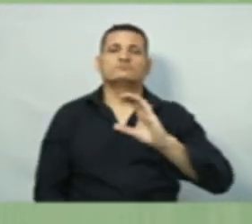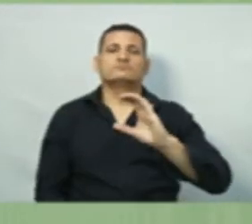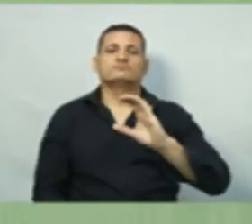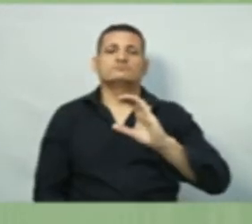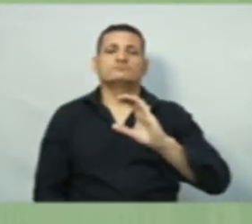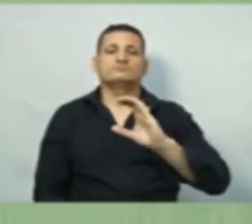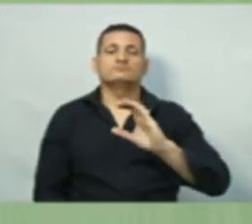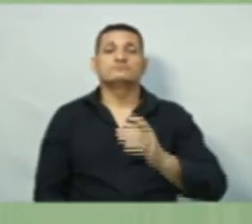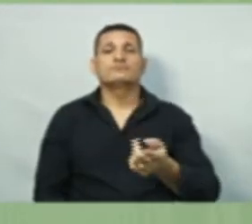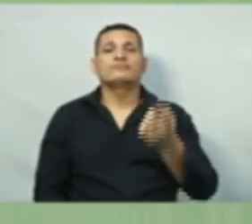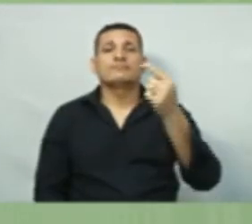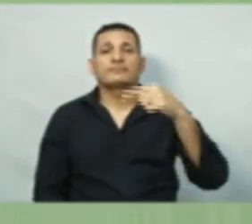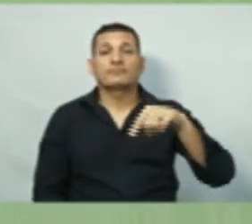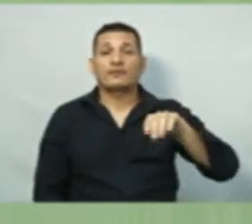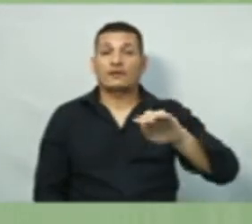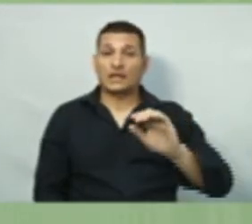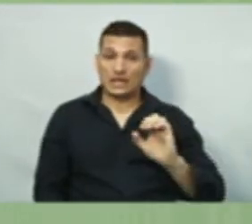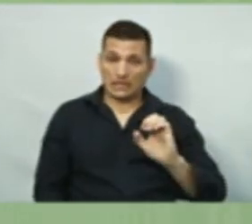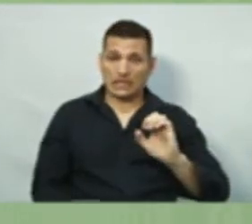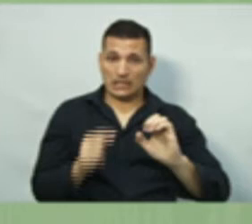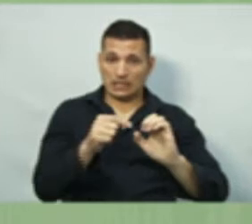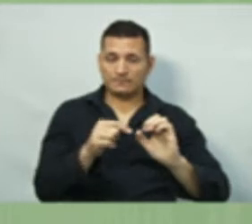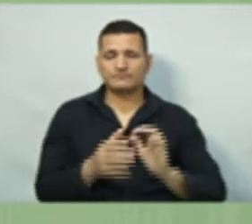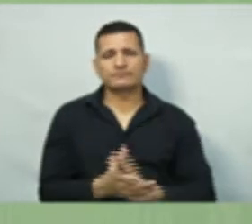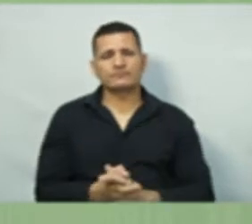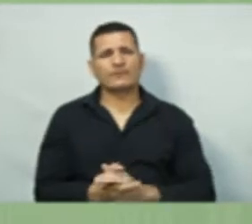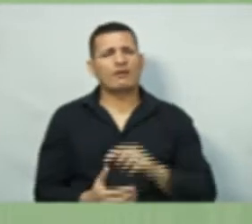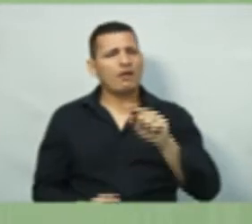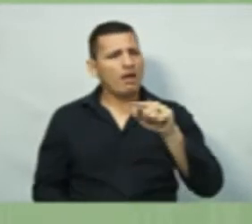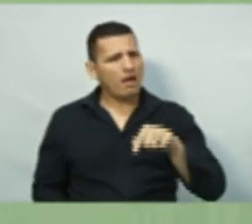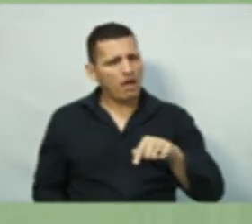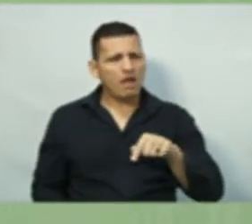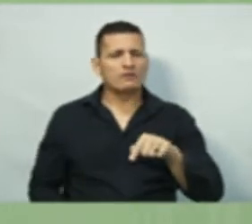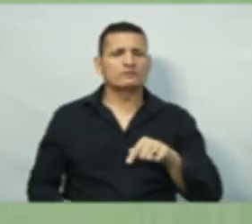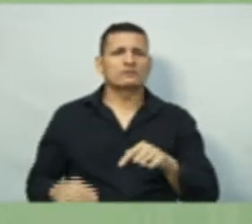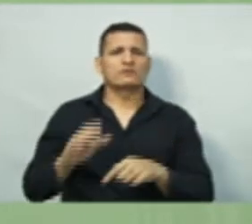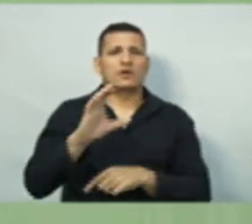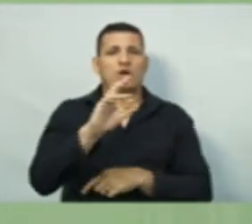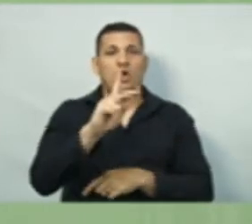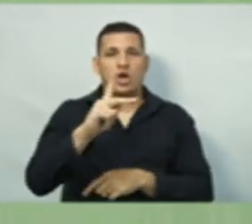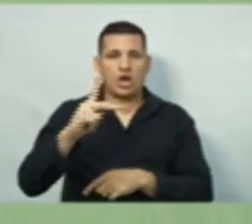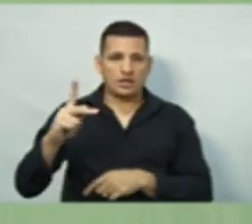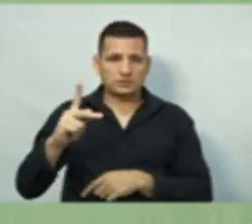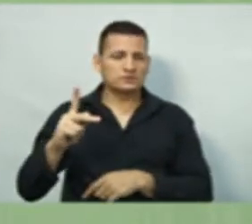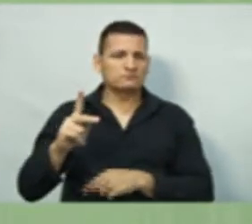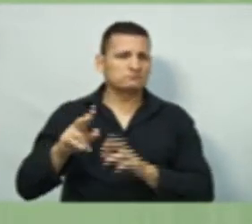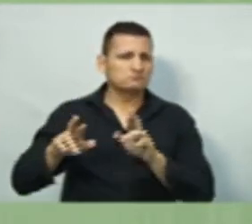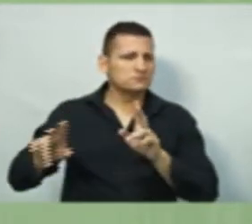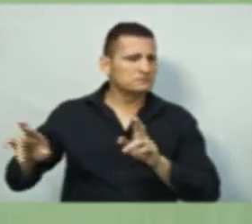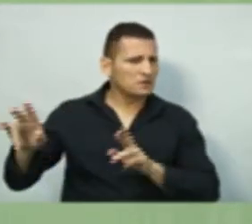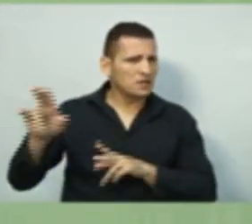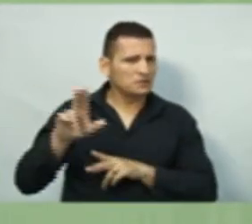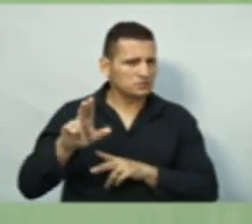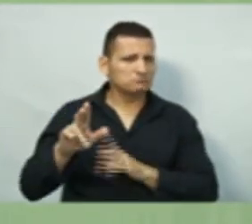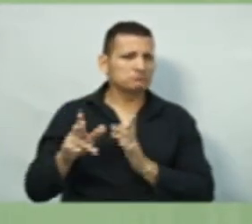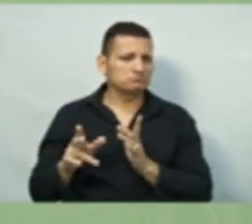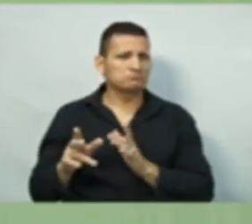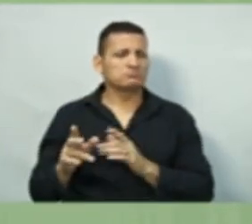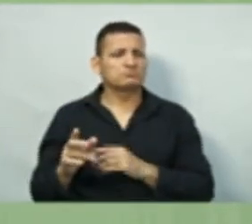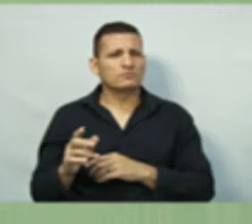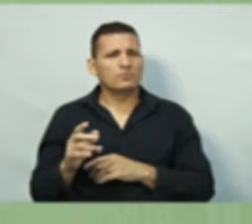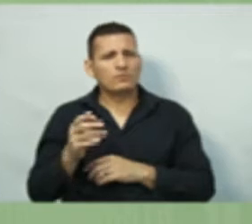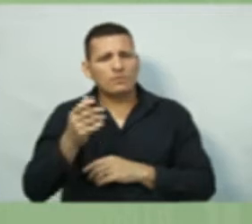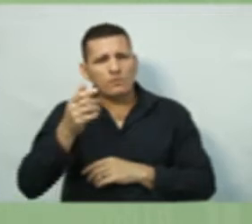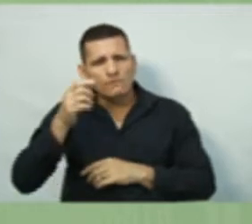E: são consideradas singulares as cooperativas constituídas pelo mínimo de 20